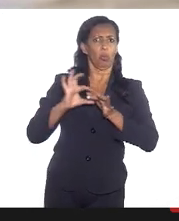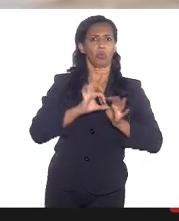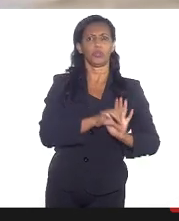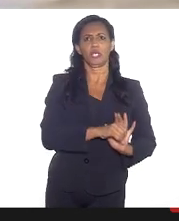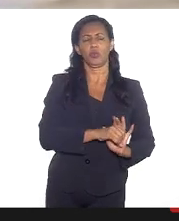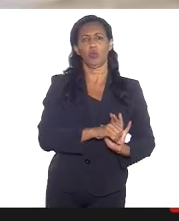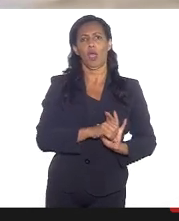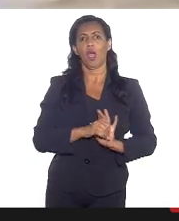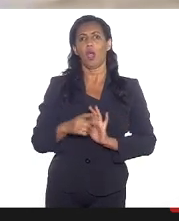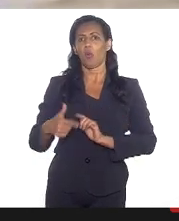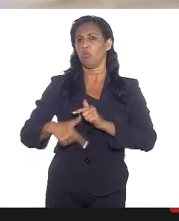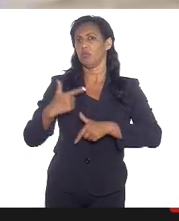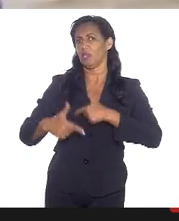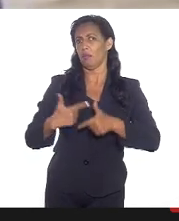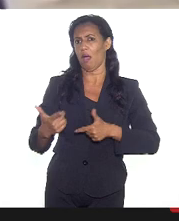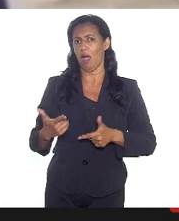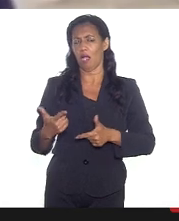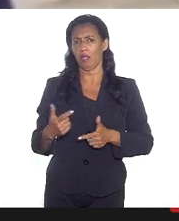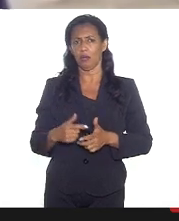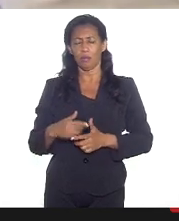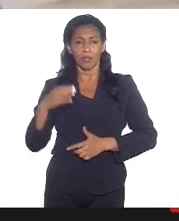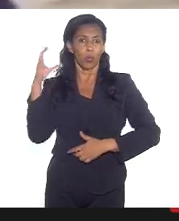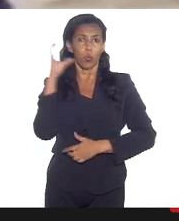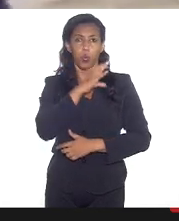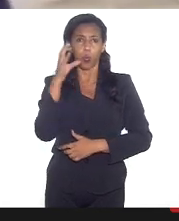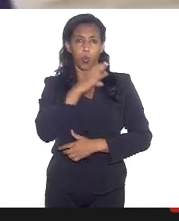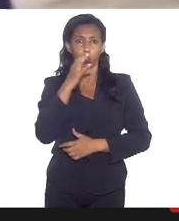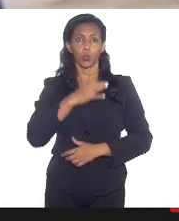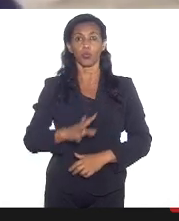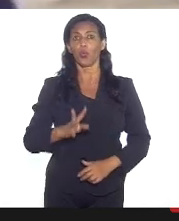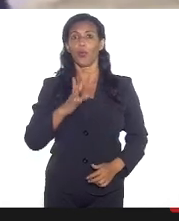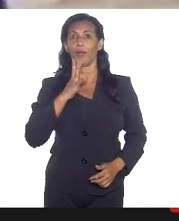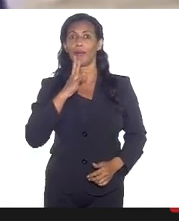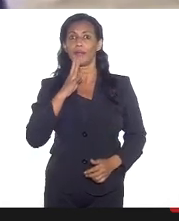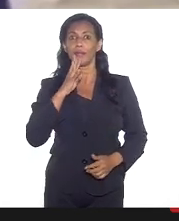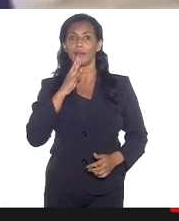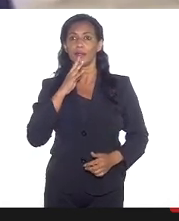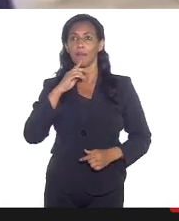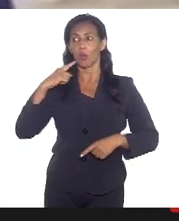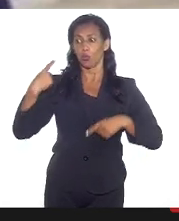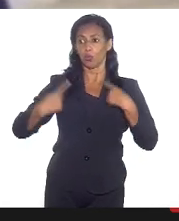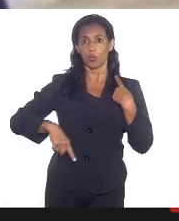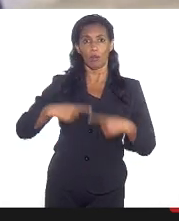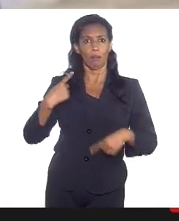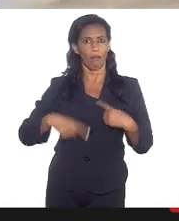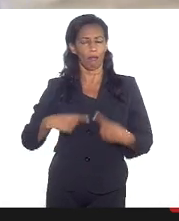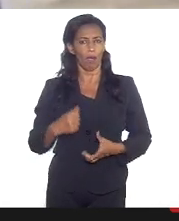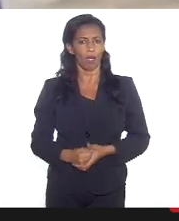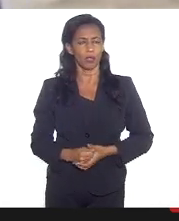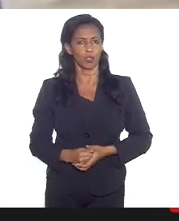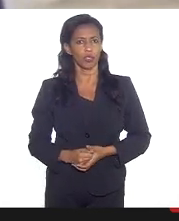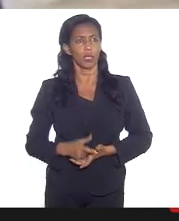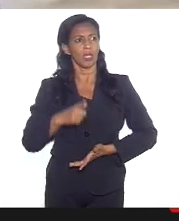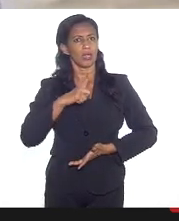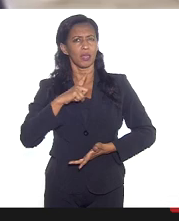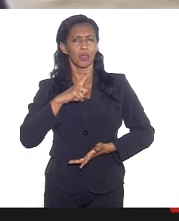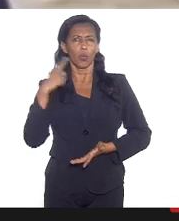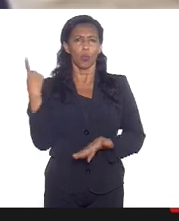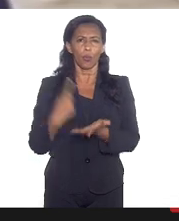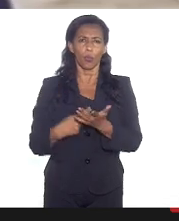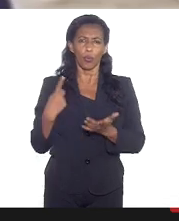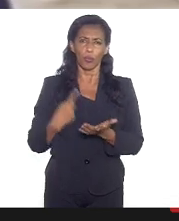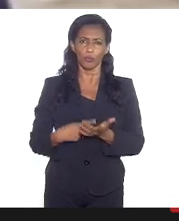Mas trabalho no sentido da energia, do conhecimento, do debate. Tem um